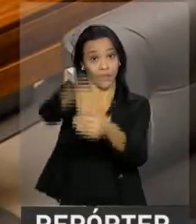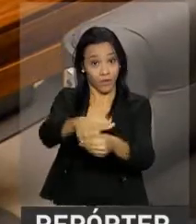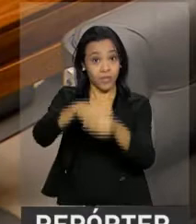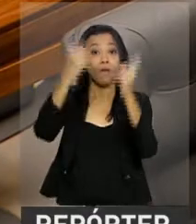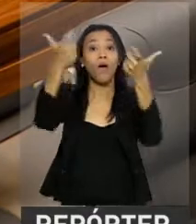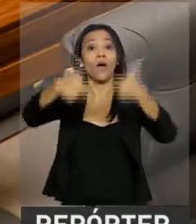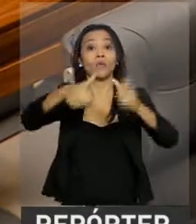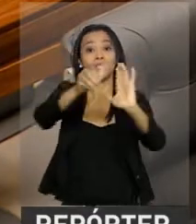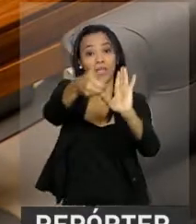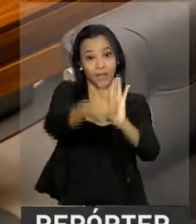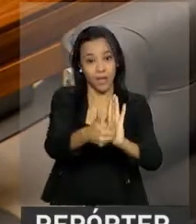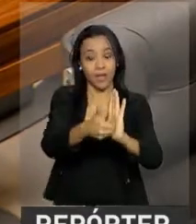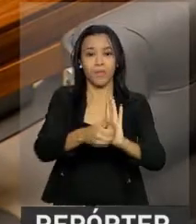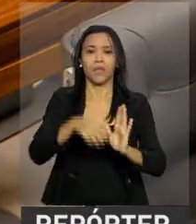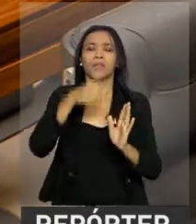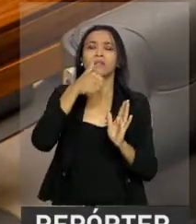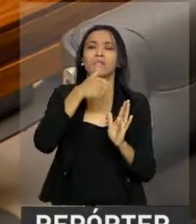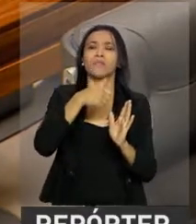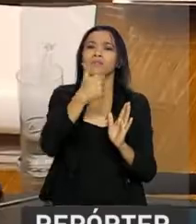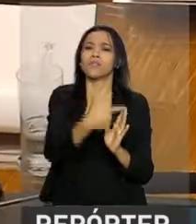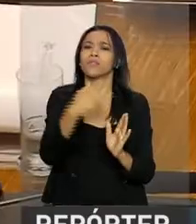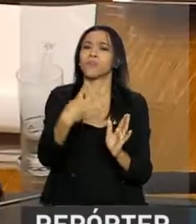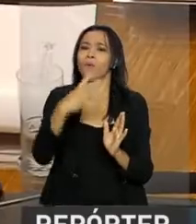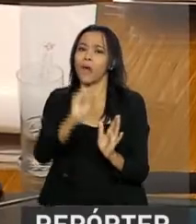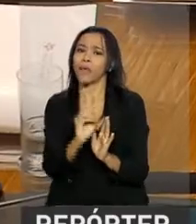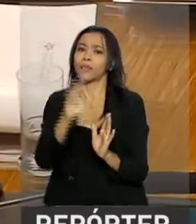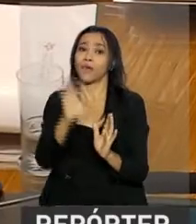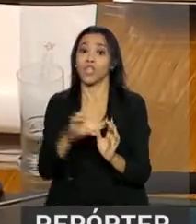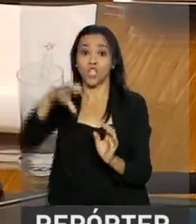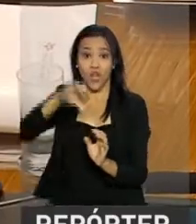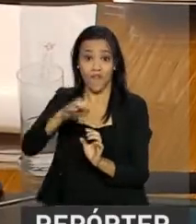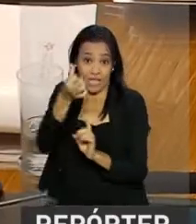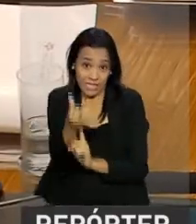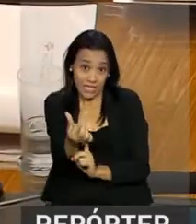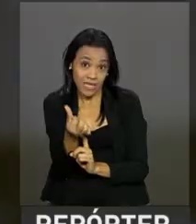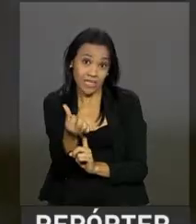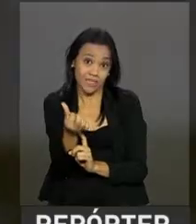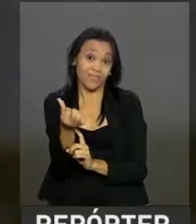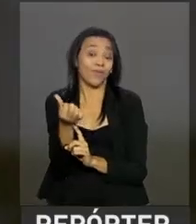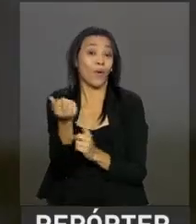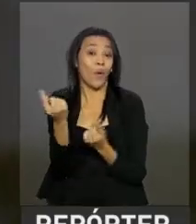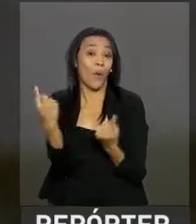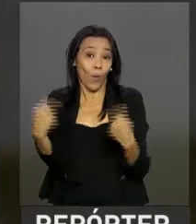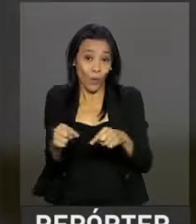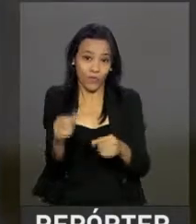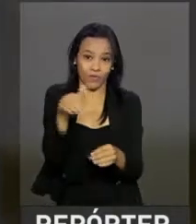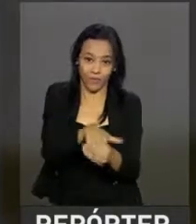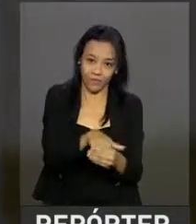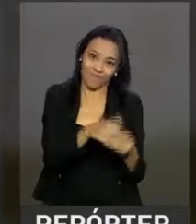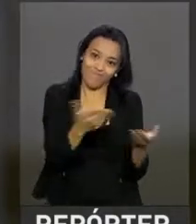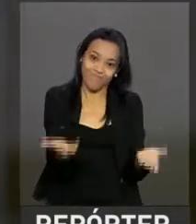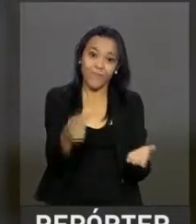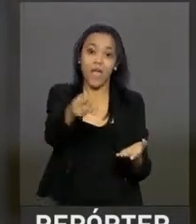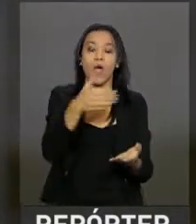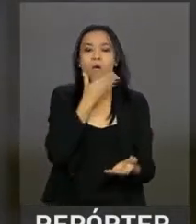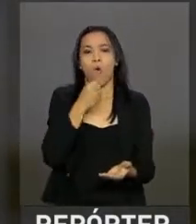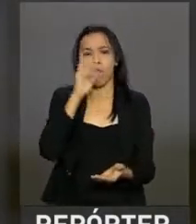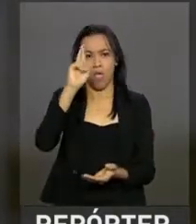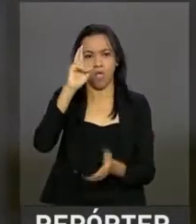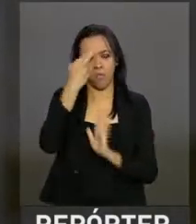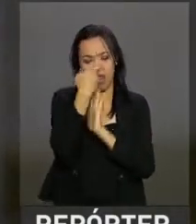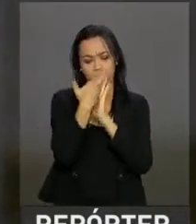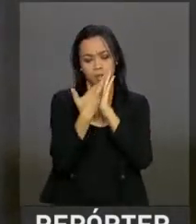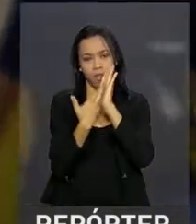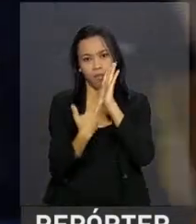Câmara, com 340 votos a favor e 96 contrários. O relator da proposta, deputado